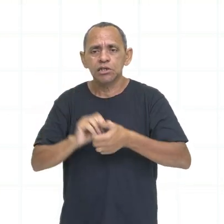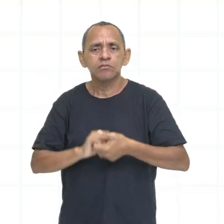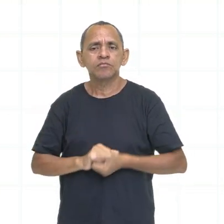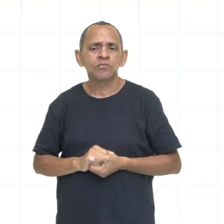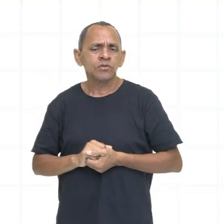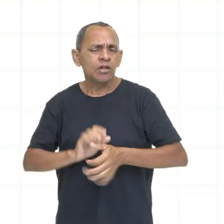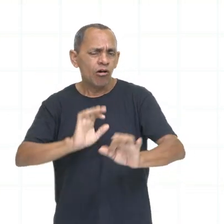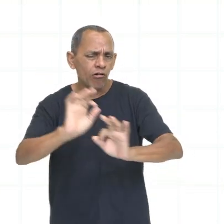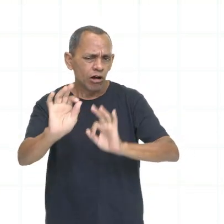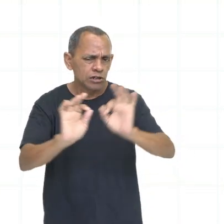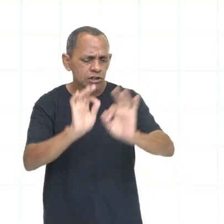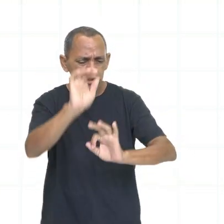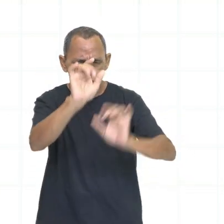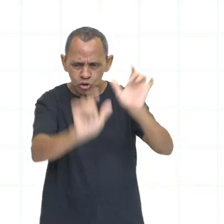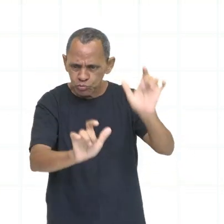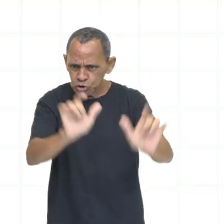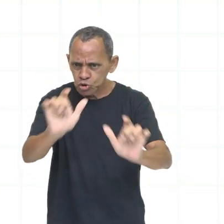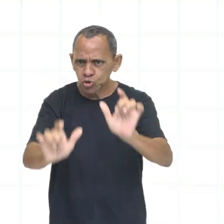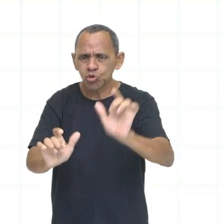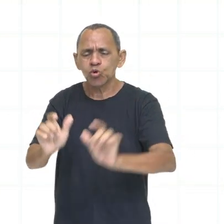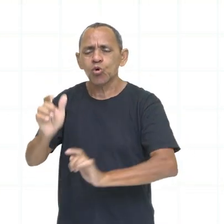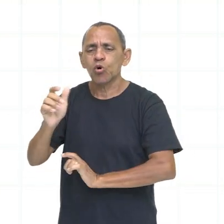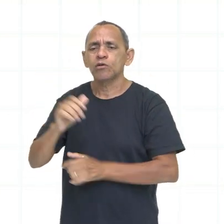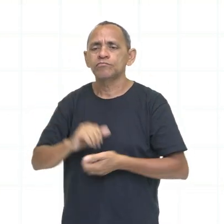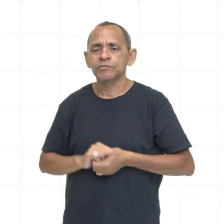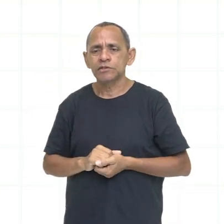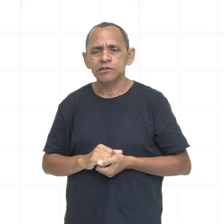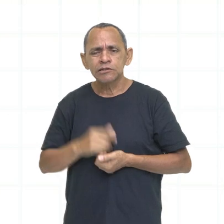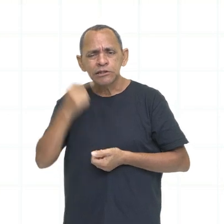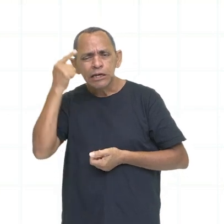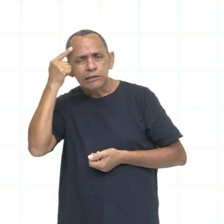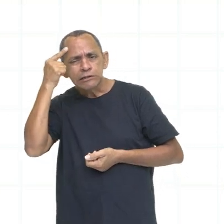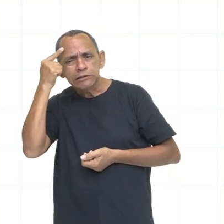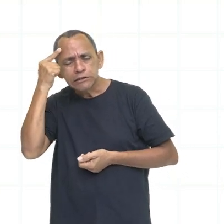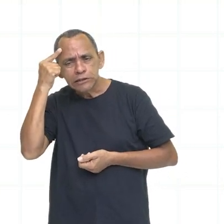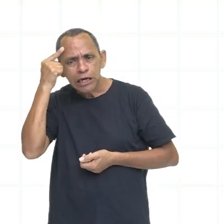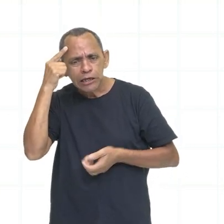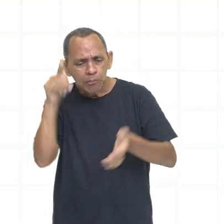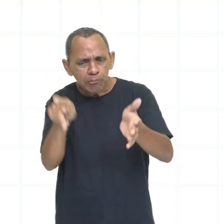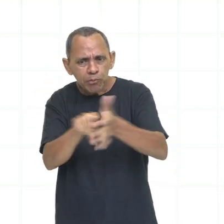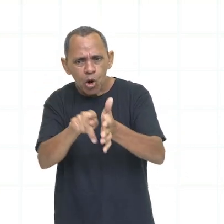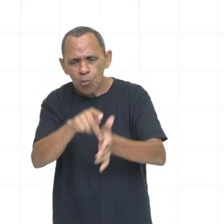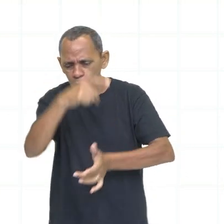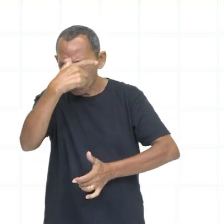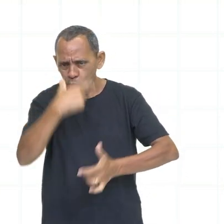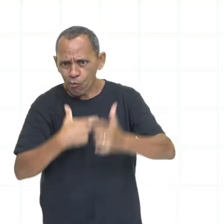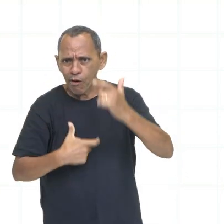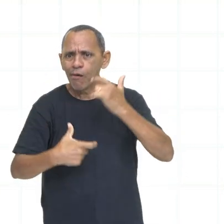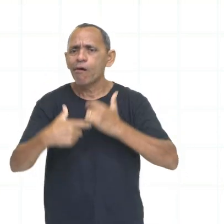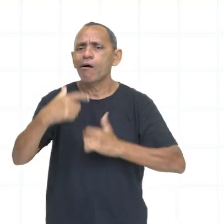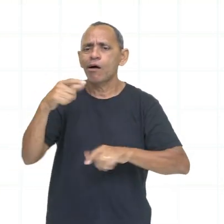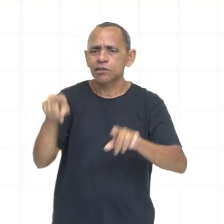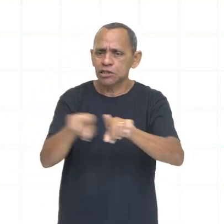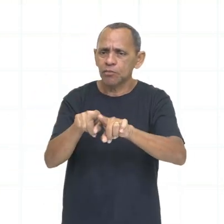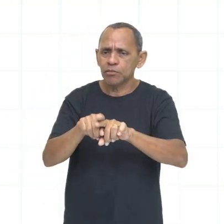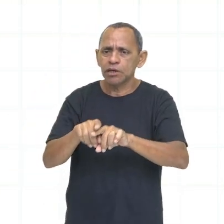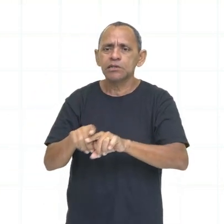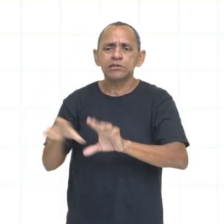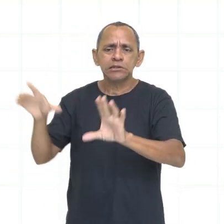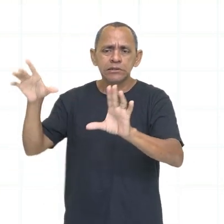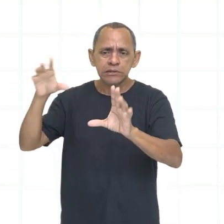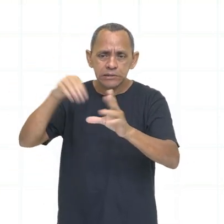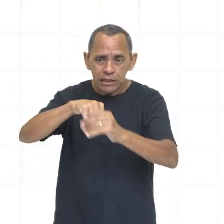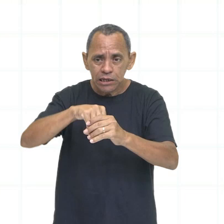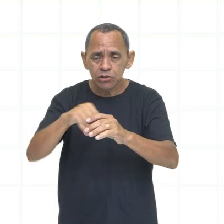formação do indivíduo, no senso, né, desse indivíduo, de si mesmo e de suas interações com o contexto social